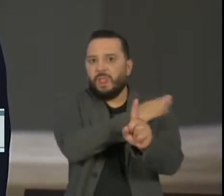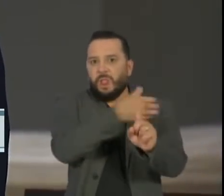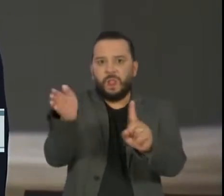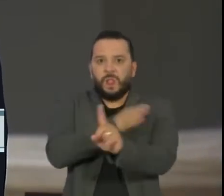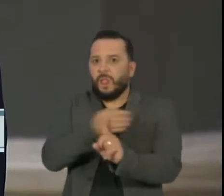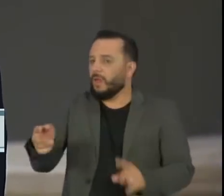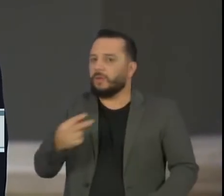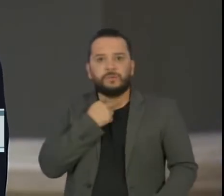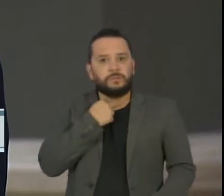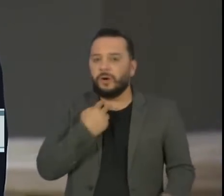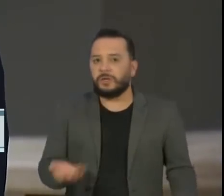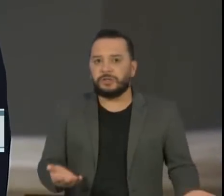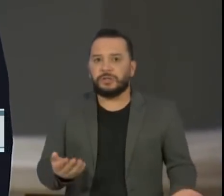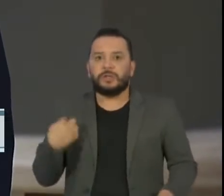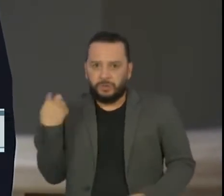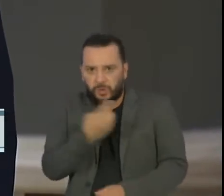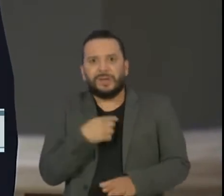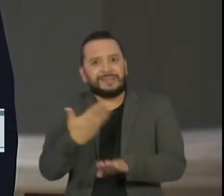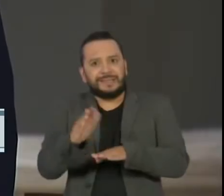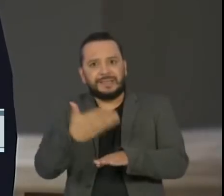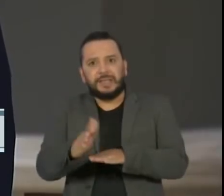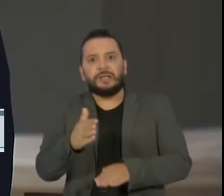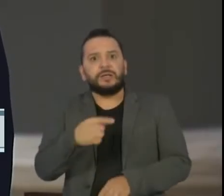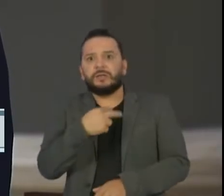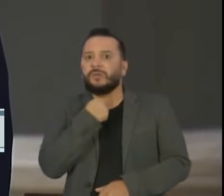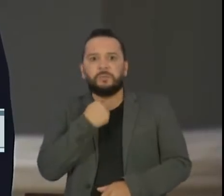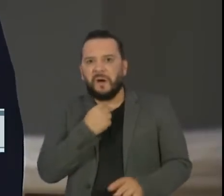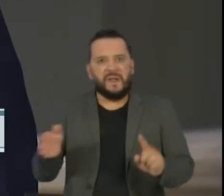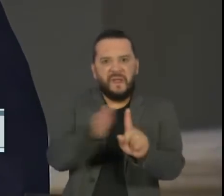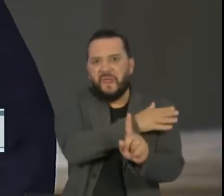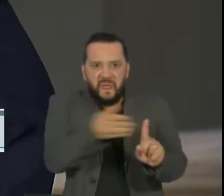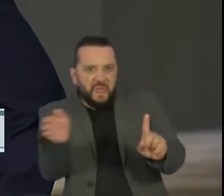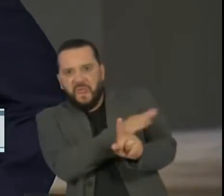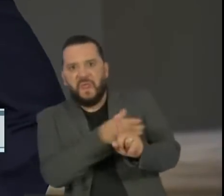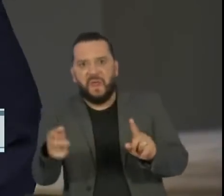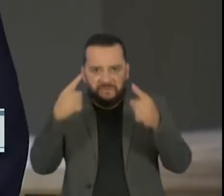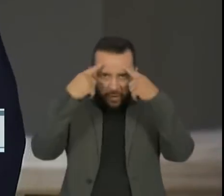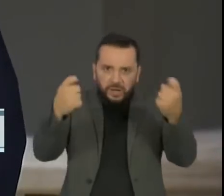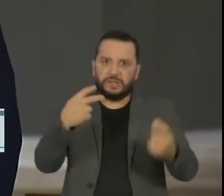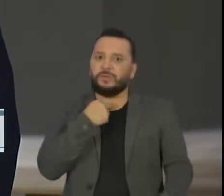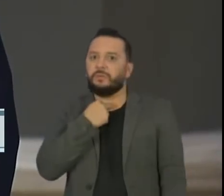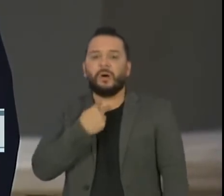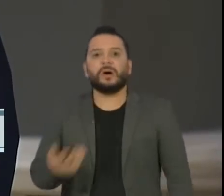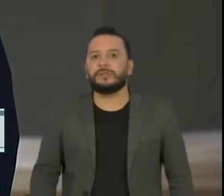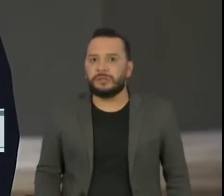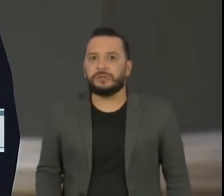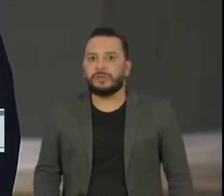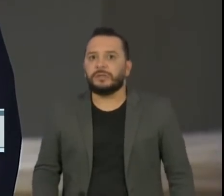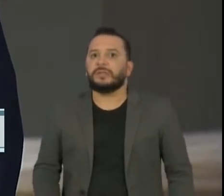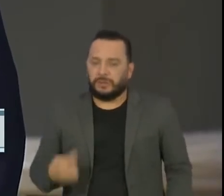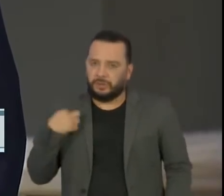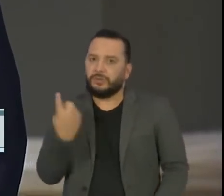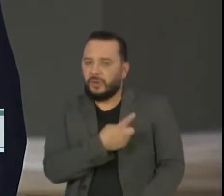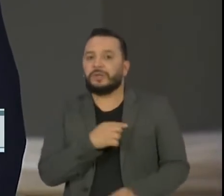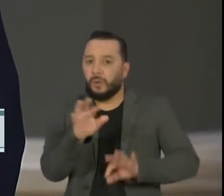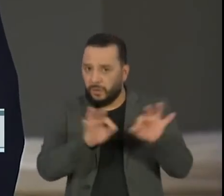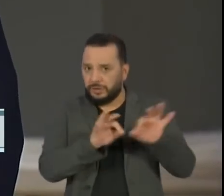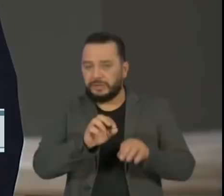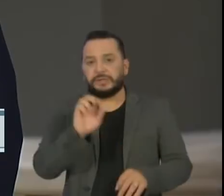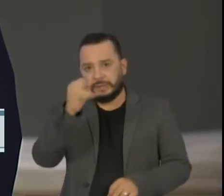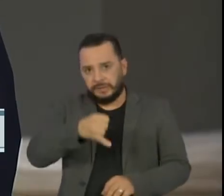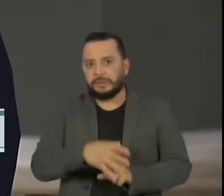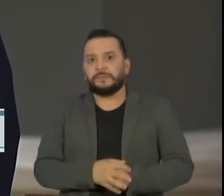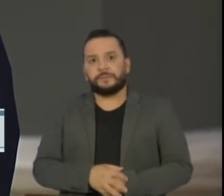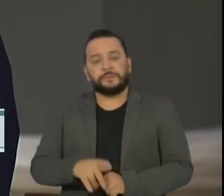para que isso não ocorra e vamos verificar providências para que isso seja absolutamente corrigido. Numa das